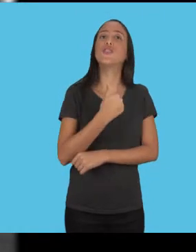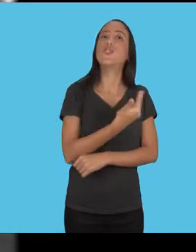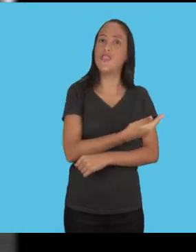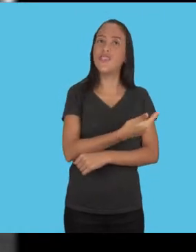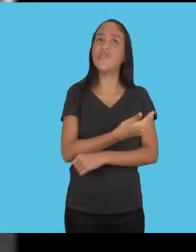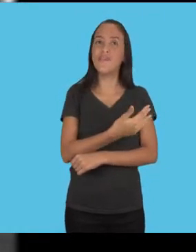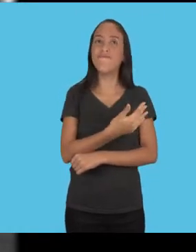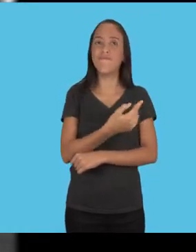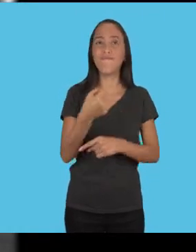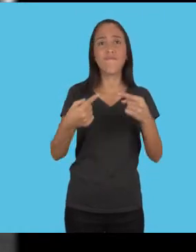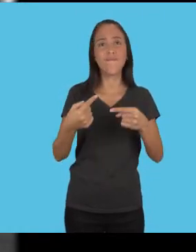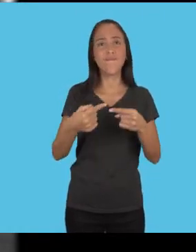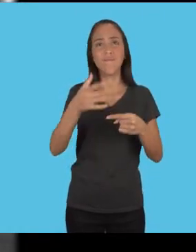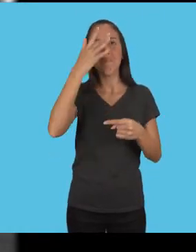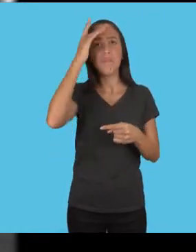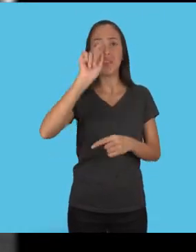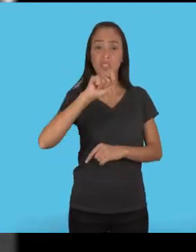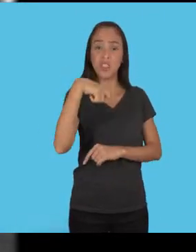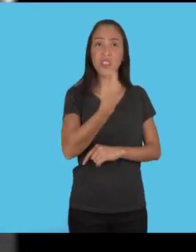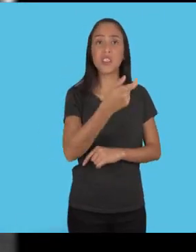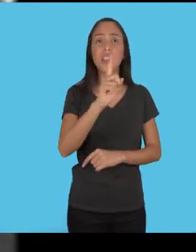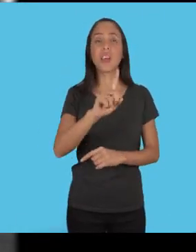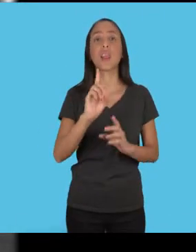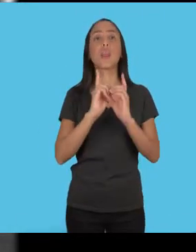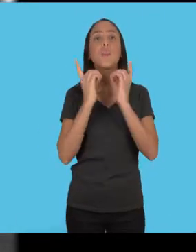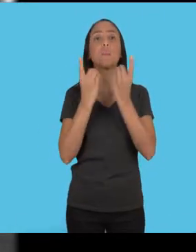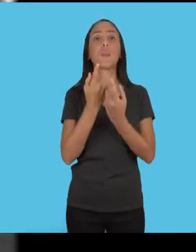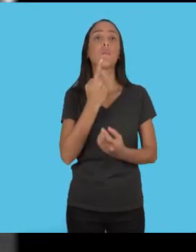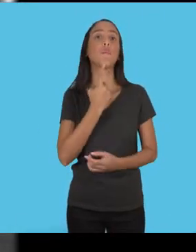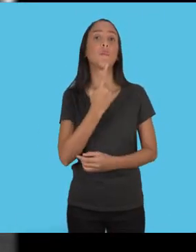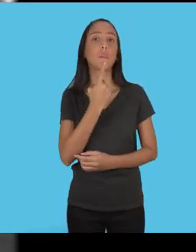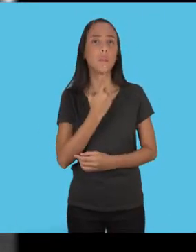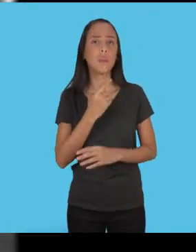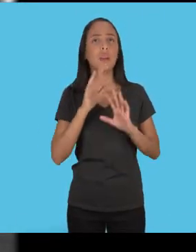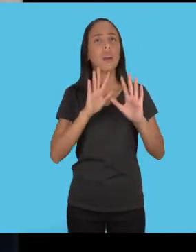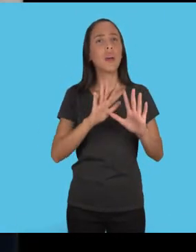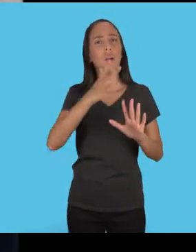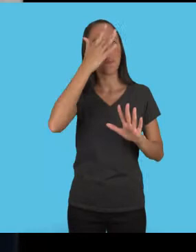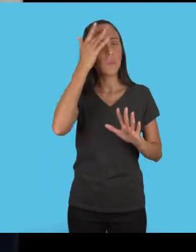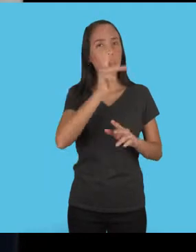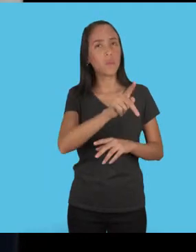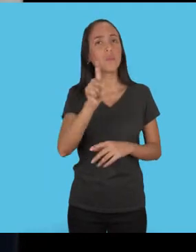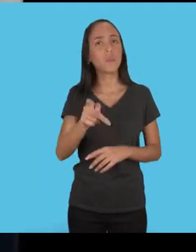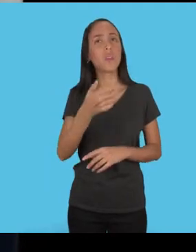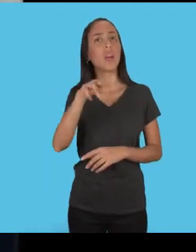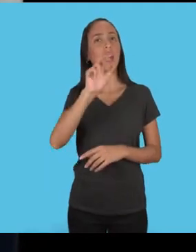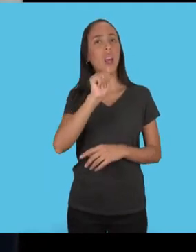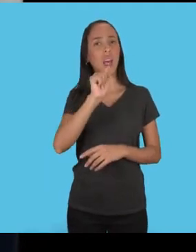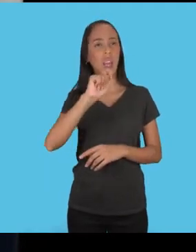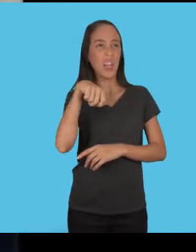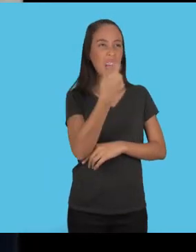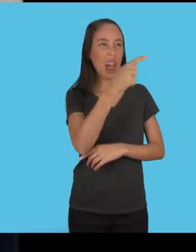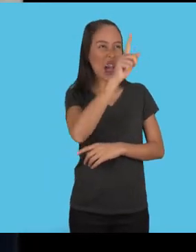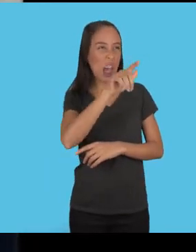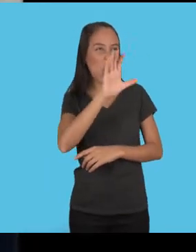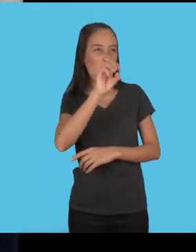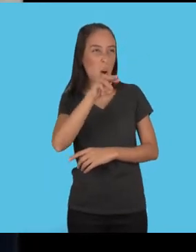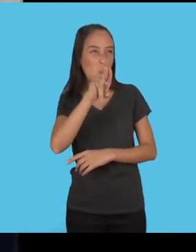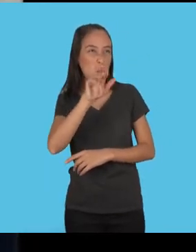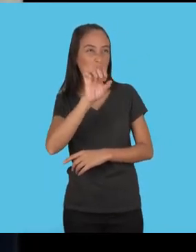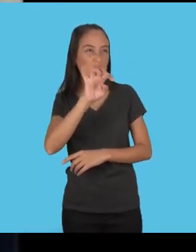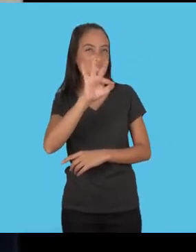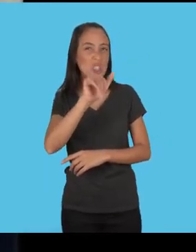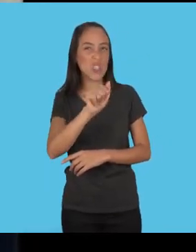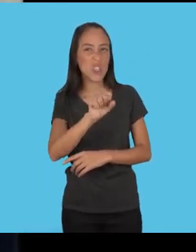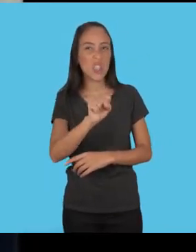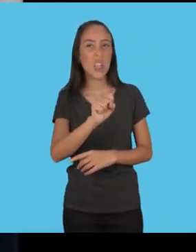até o departamento vermelho da faculdade, e os docentes eram conhecidos como comunistas, participantes